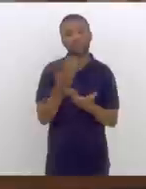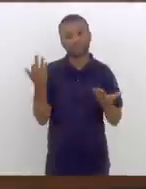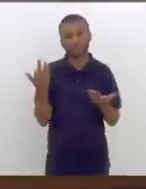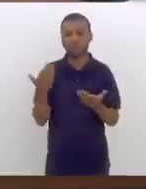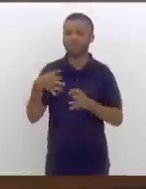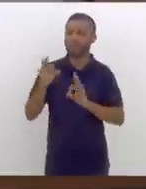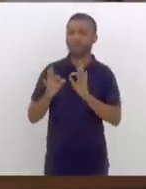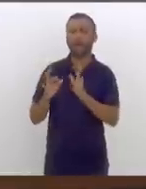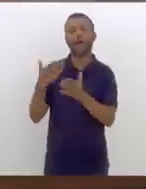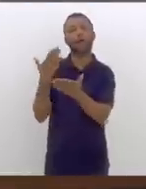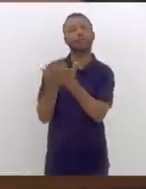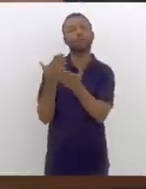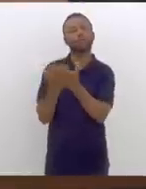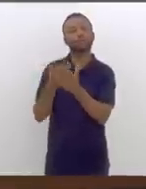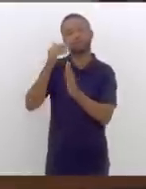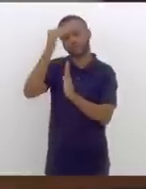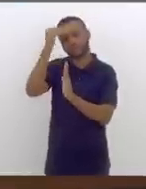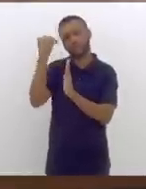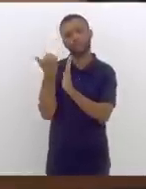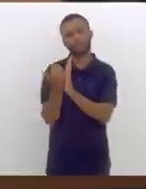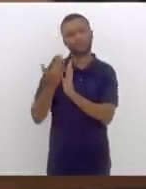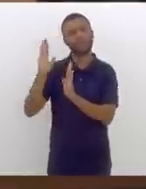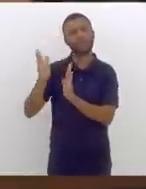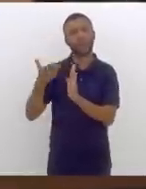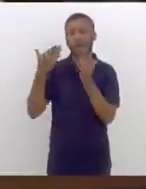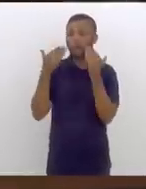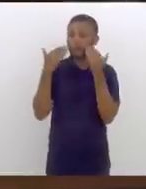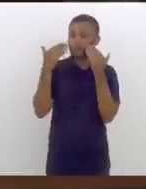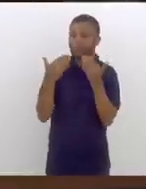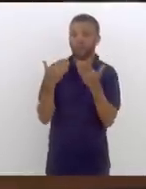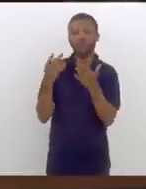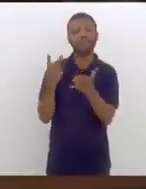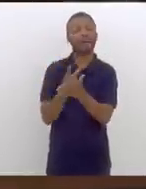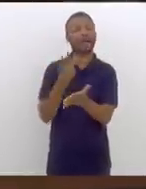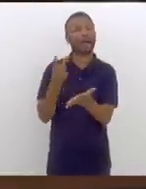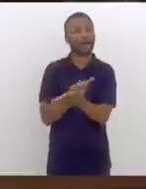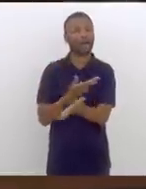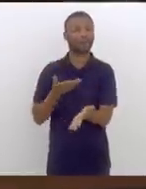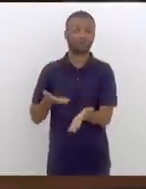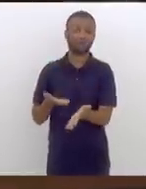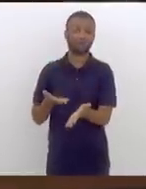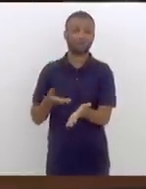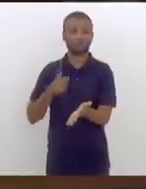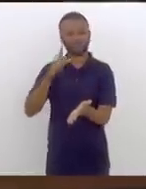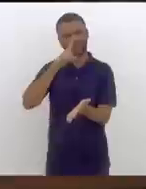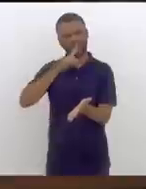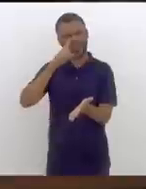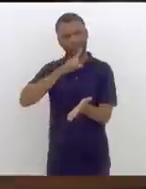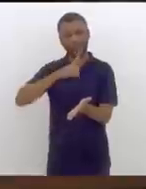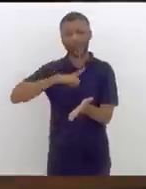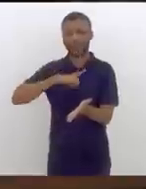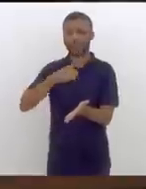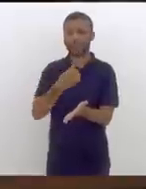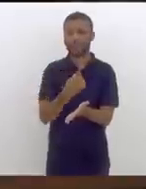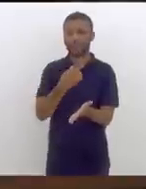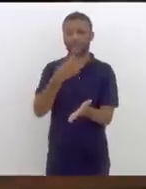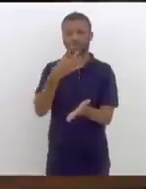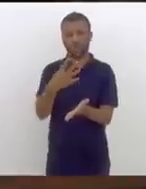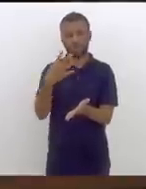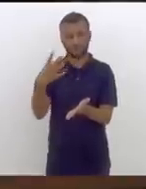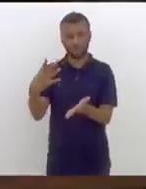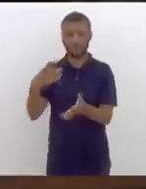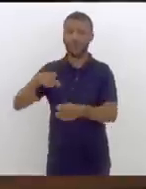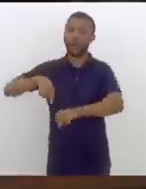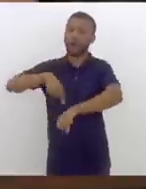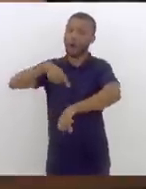um estudo baseado no que nós já já demonstra aqui que tá errado você pega 144 horas